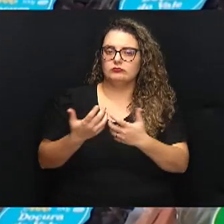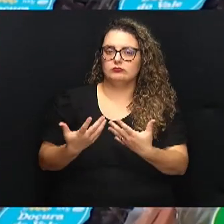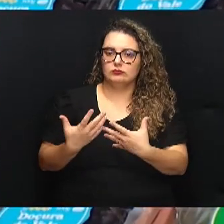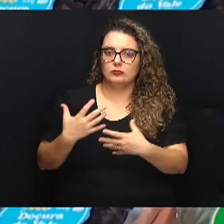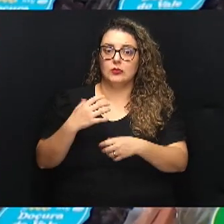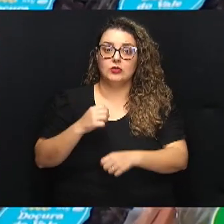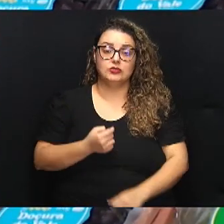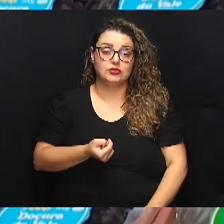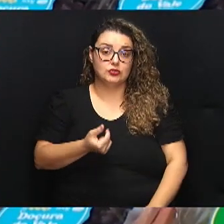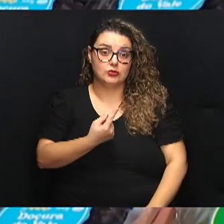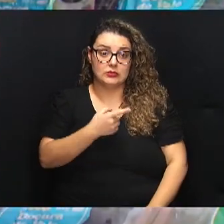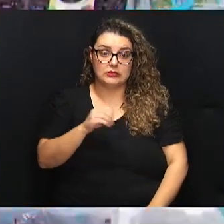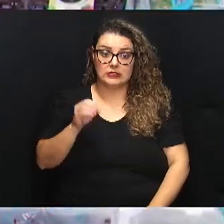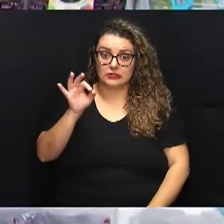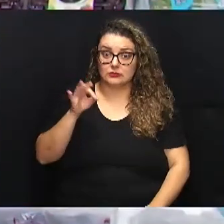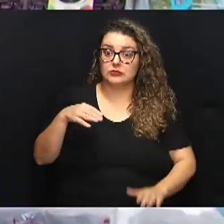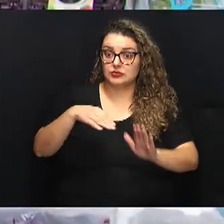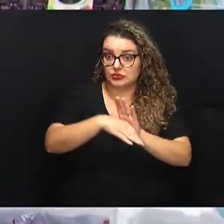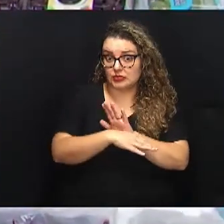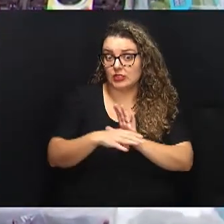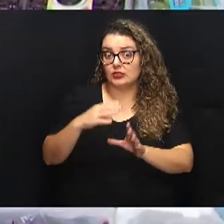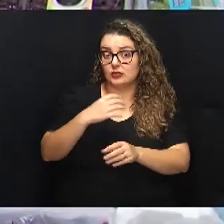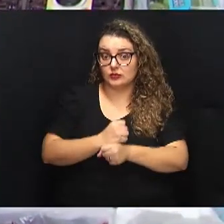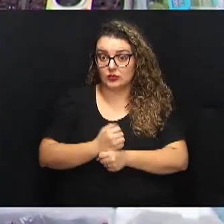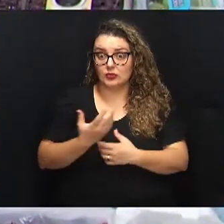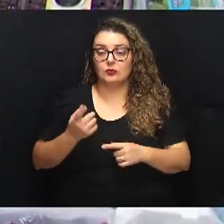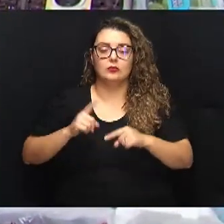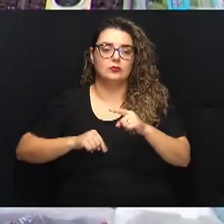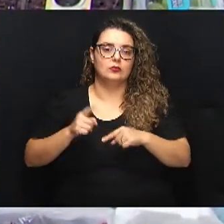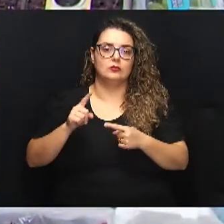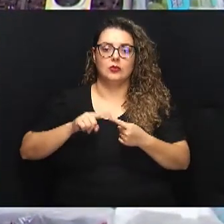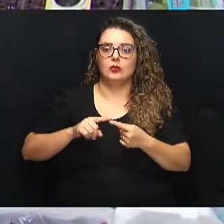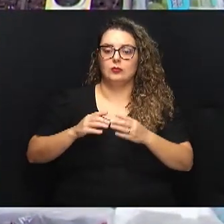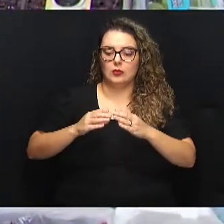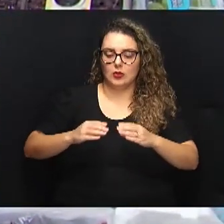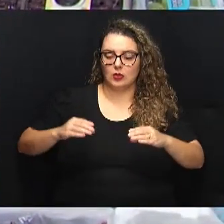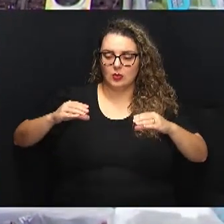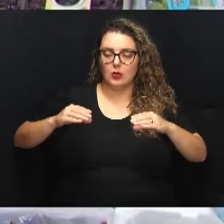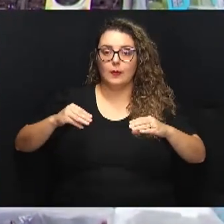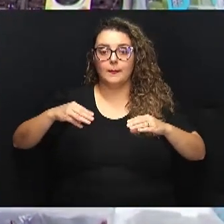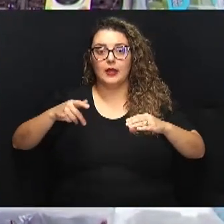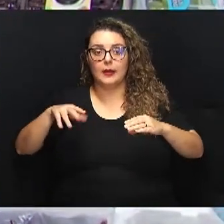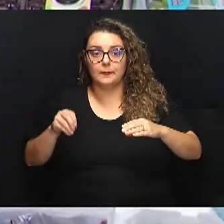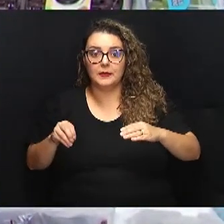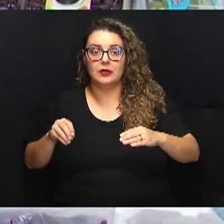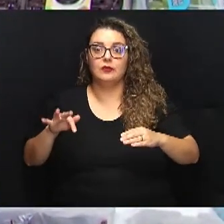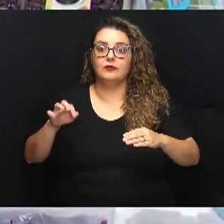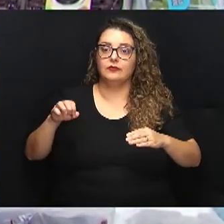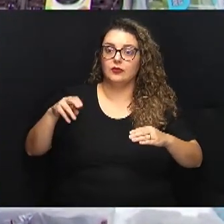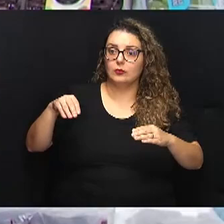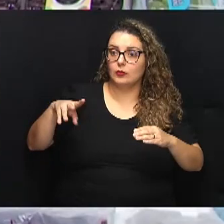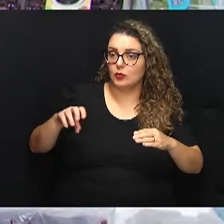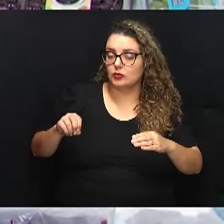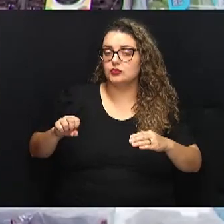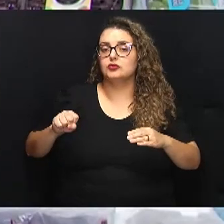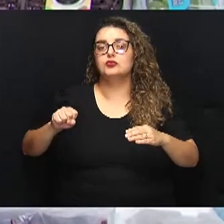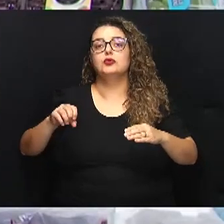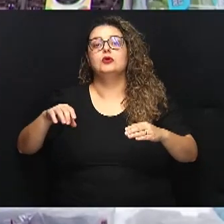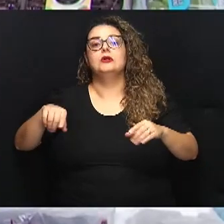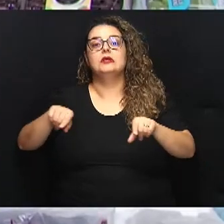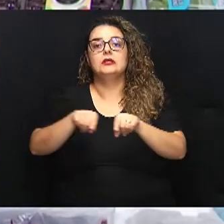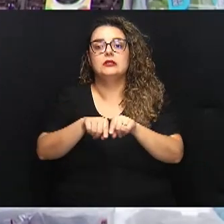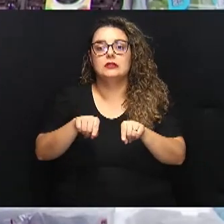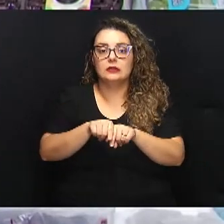quase 10% de queda. Produtos como mamão, tanto havaiano quanto formoso, abacate, manga palmer